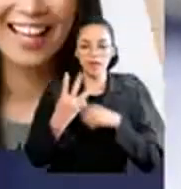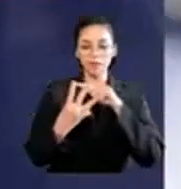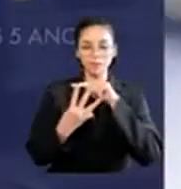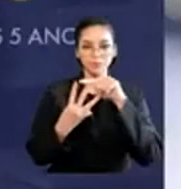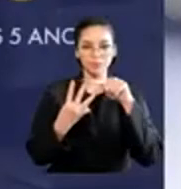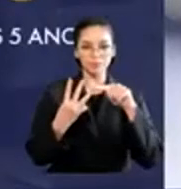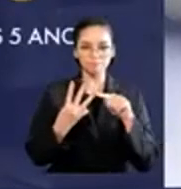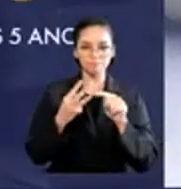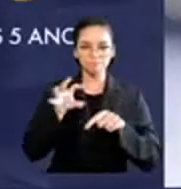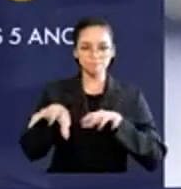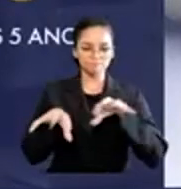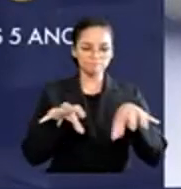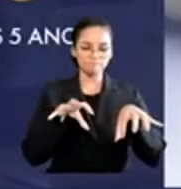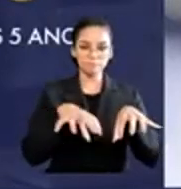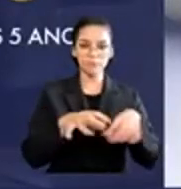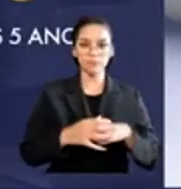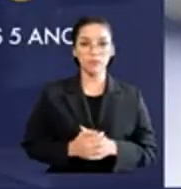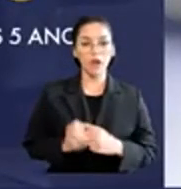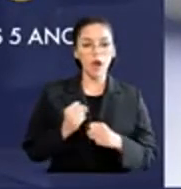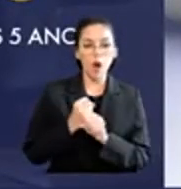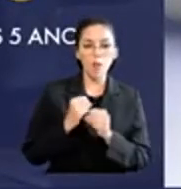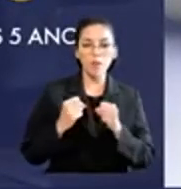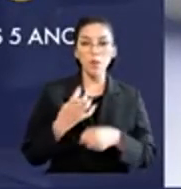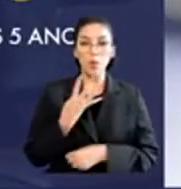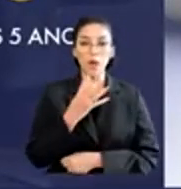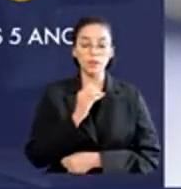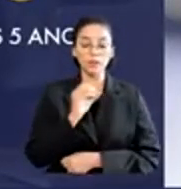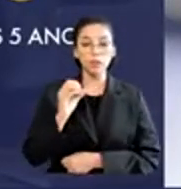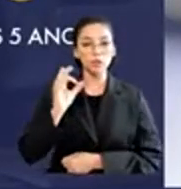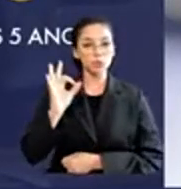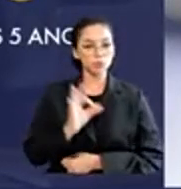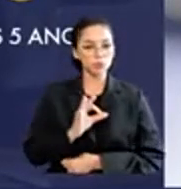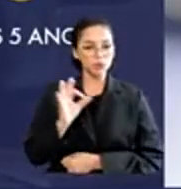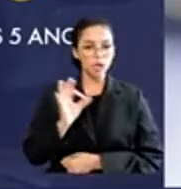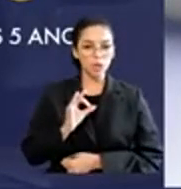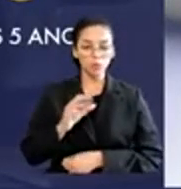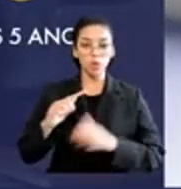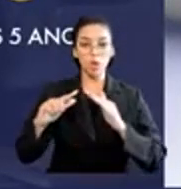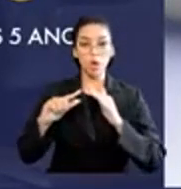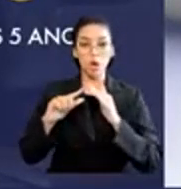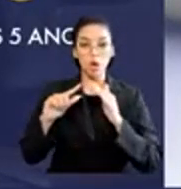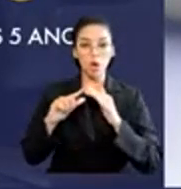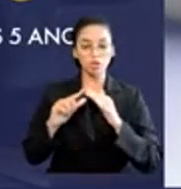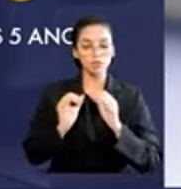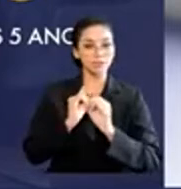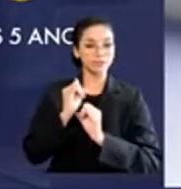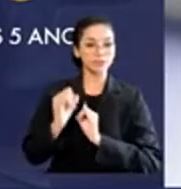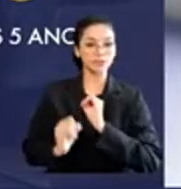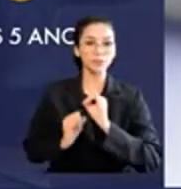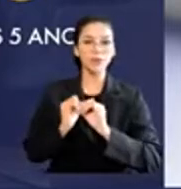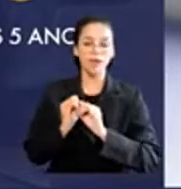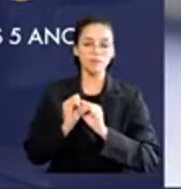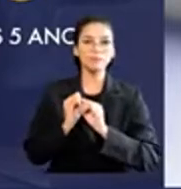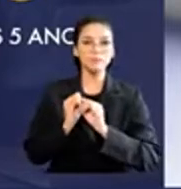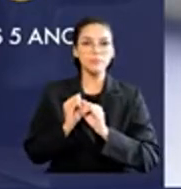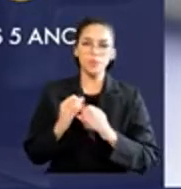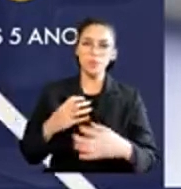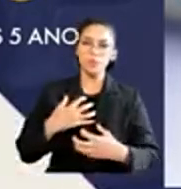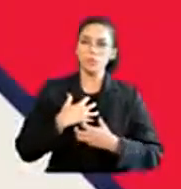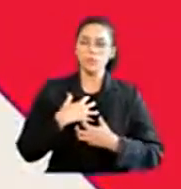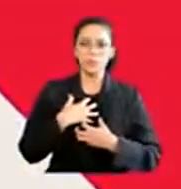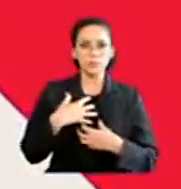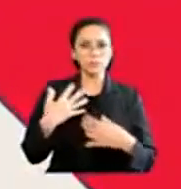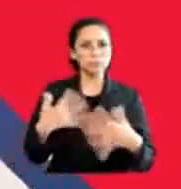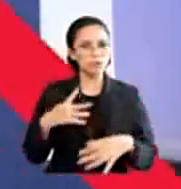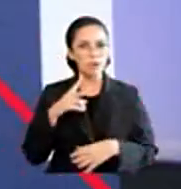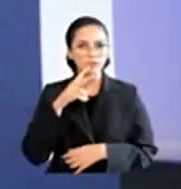de 400% no número de lojas virtuais, o que impactou fortemente o setor de